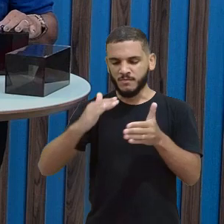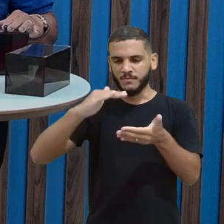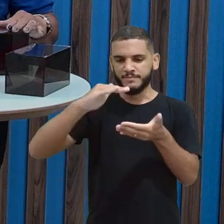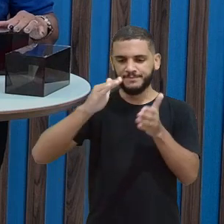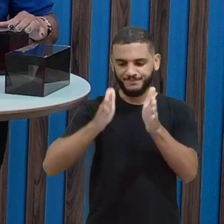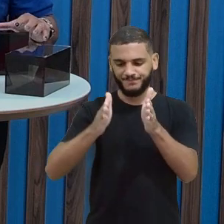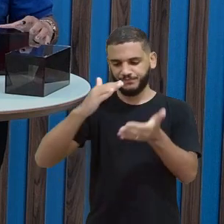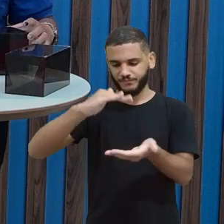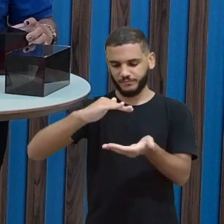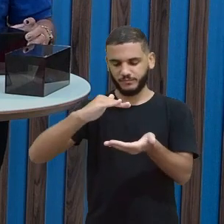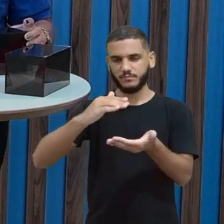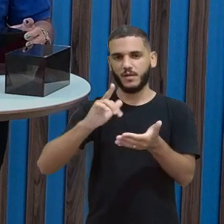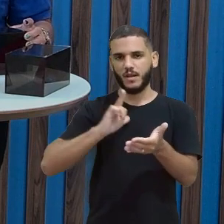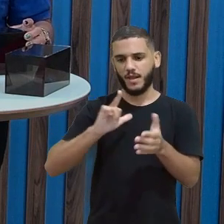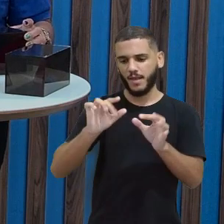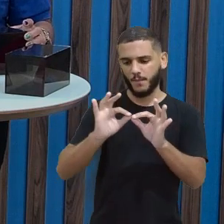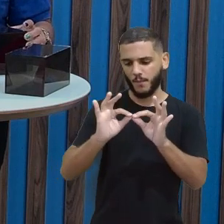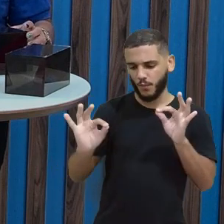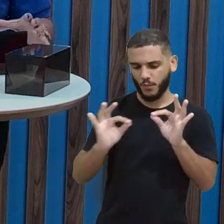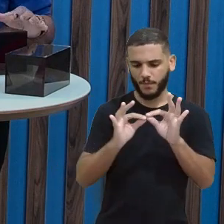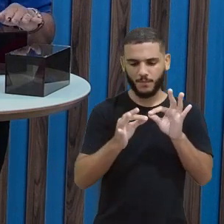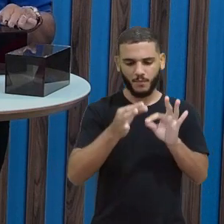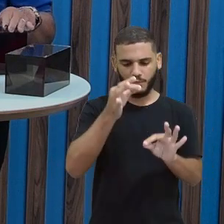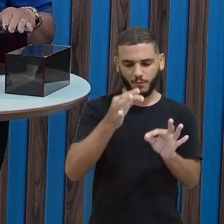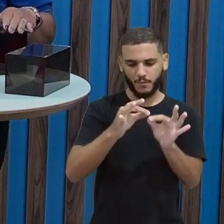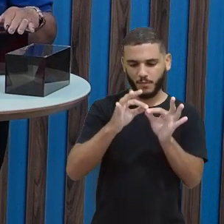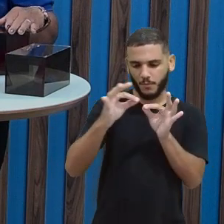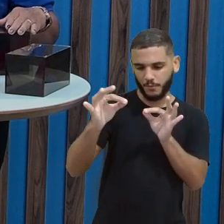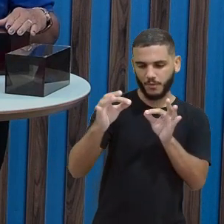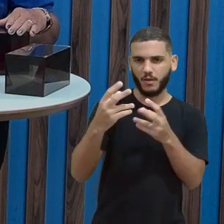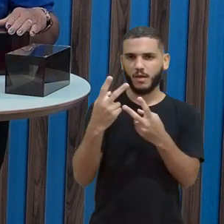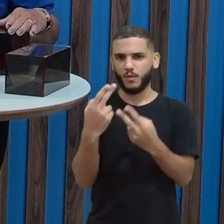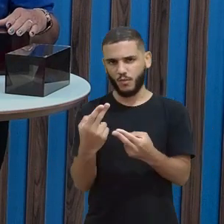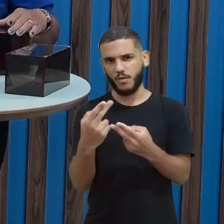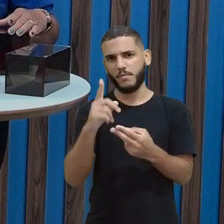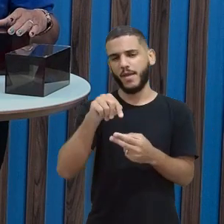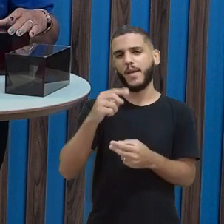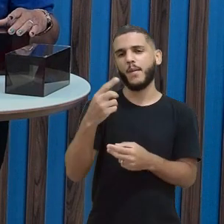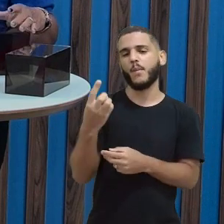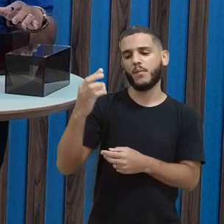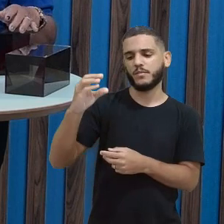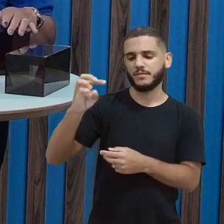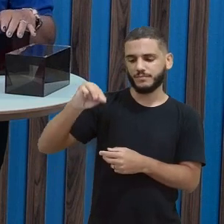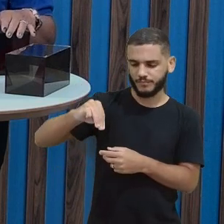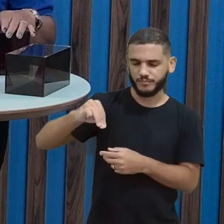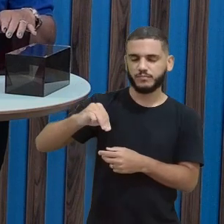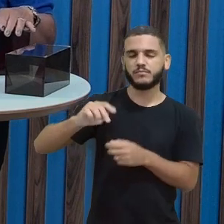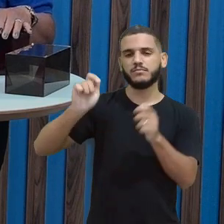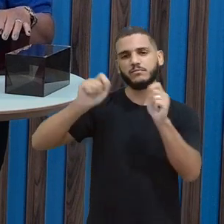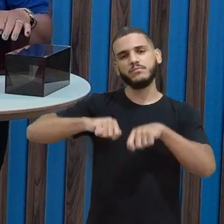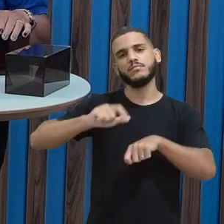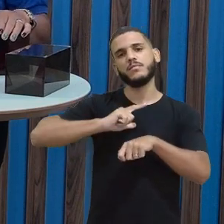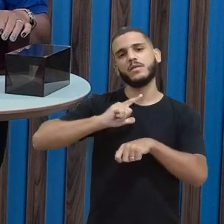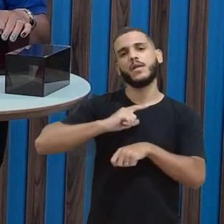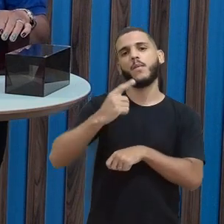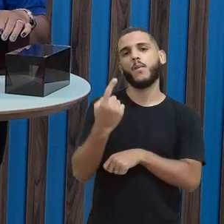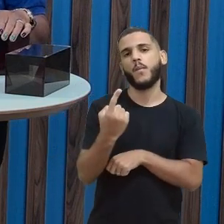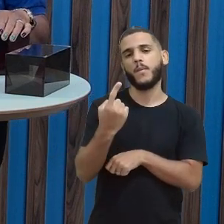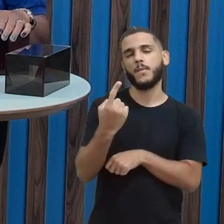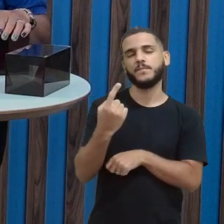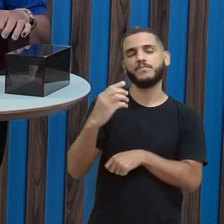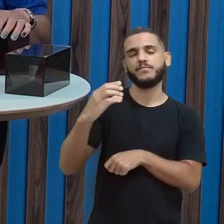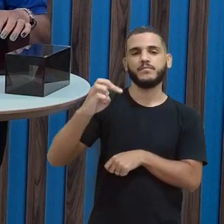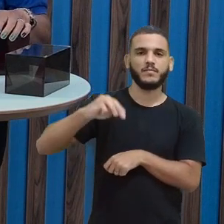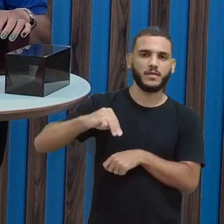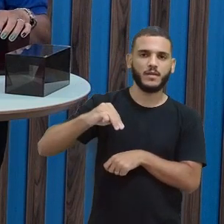todos os lados iguais, e 1 centímetro, então eu vou ter 1 centímetro